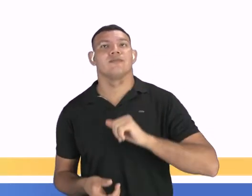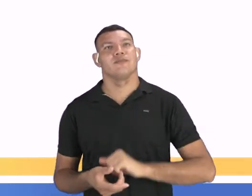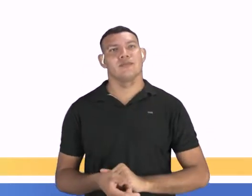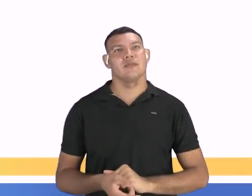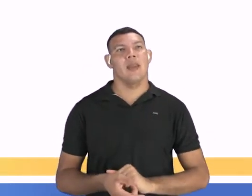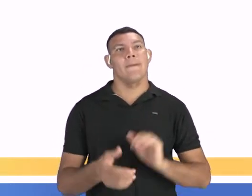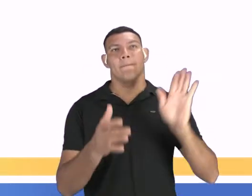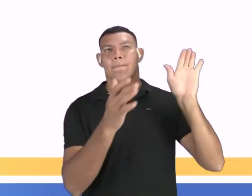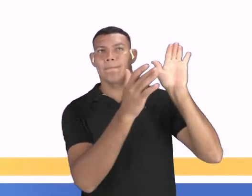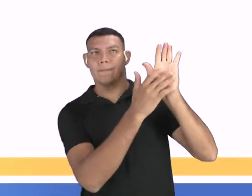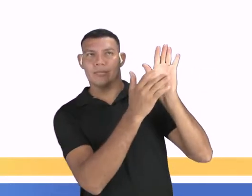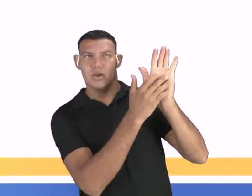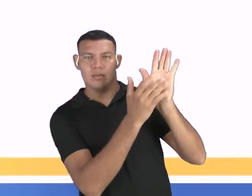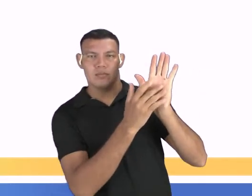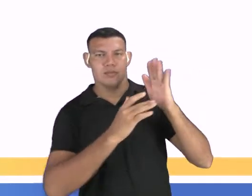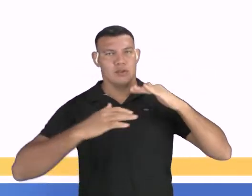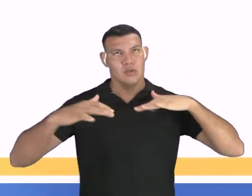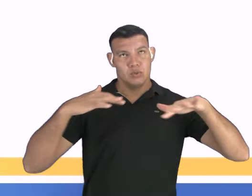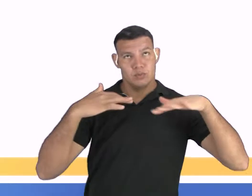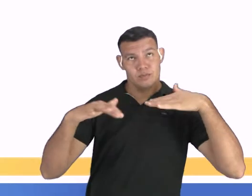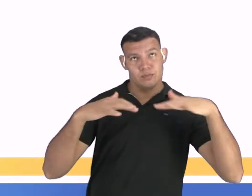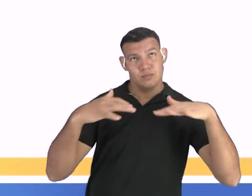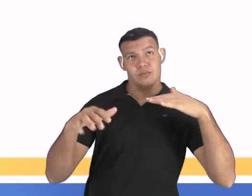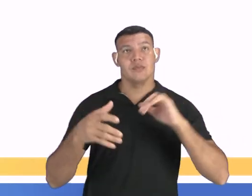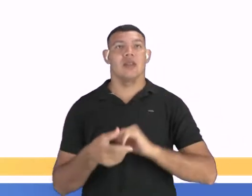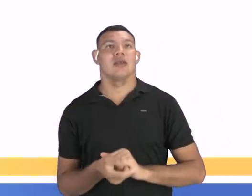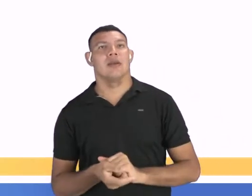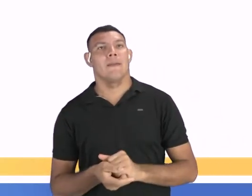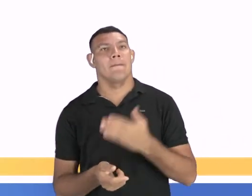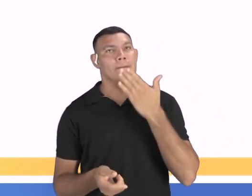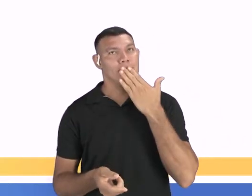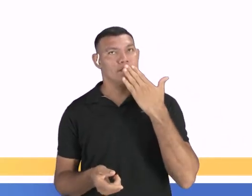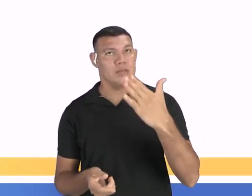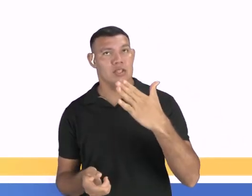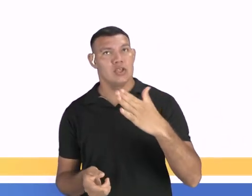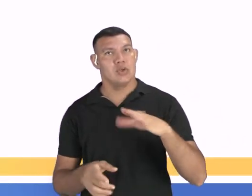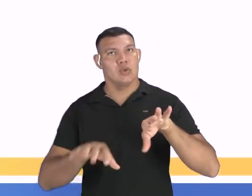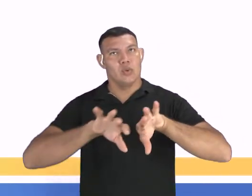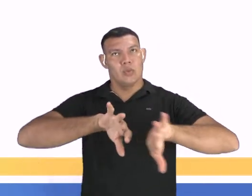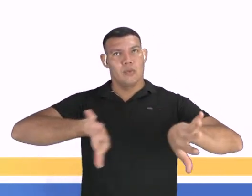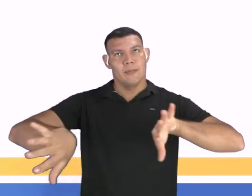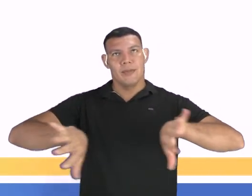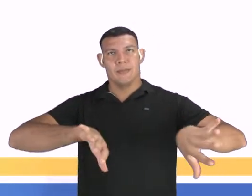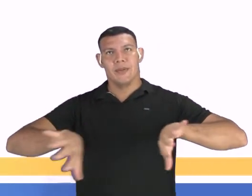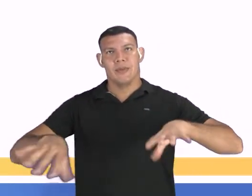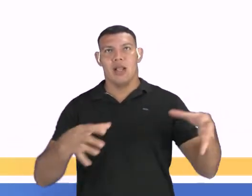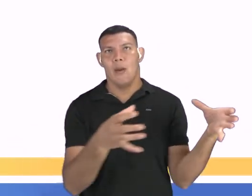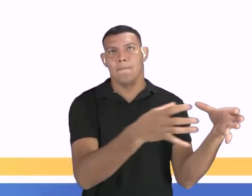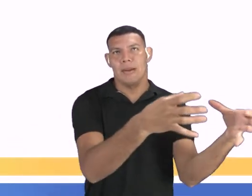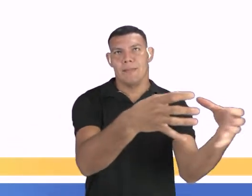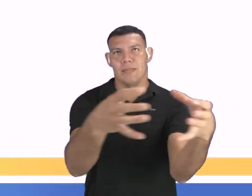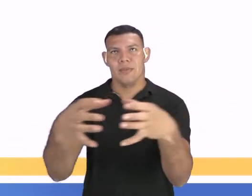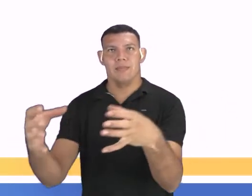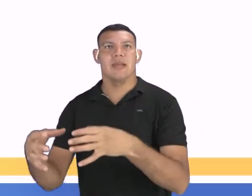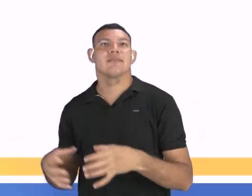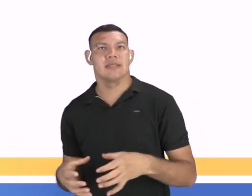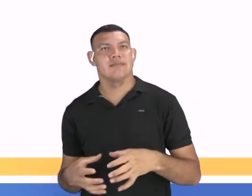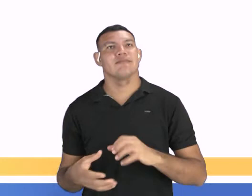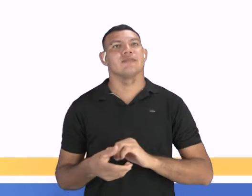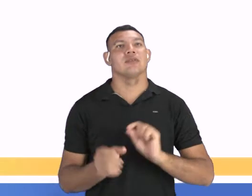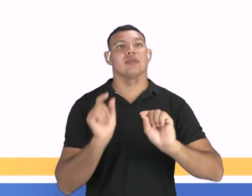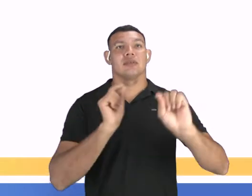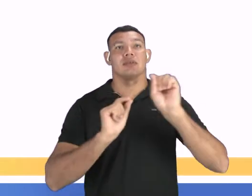possível. Então, os grupos deveriam ter a mesma quantidade de alunos e deveriam ser